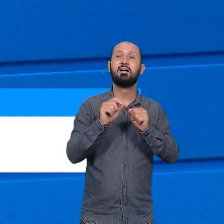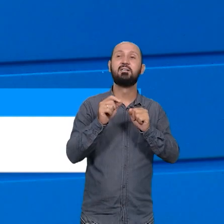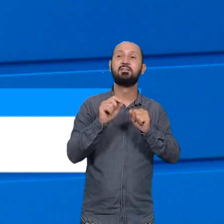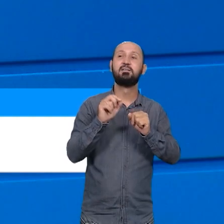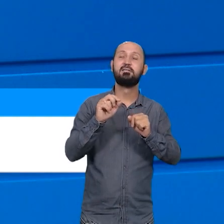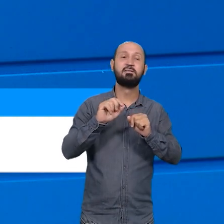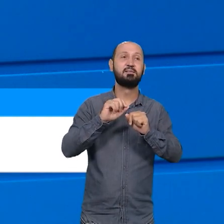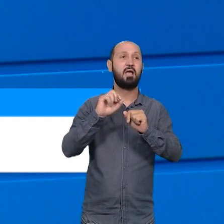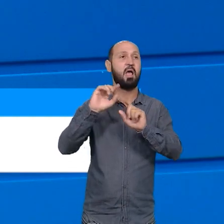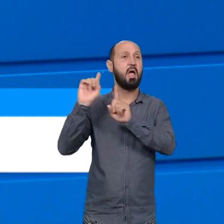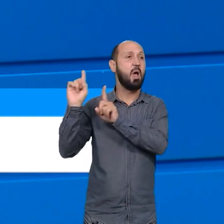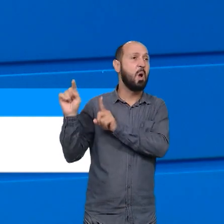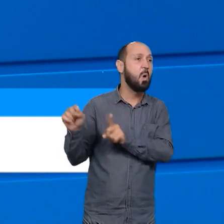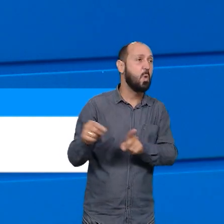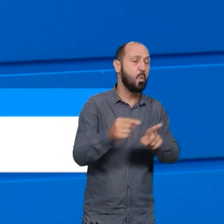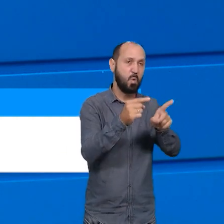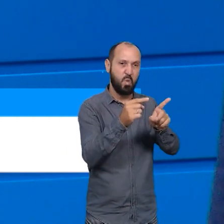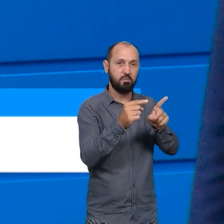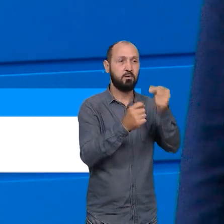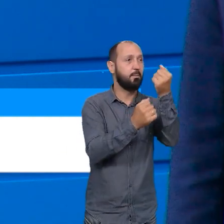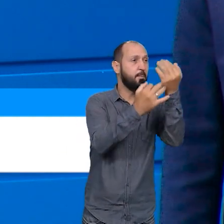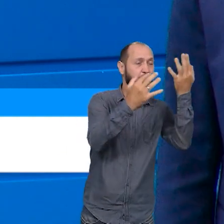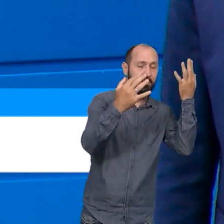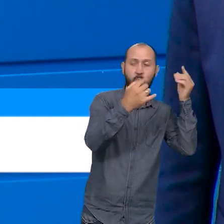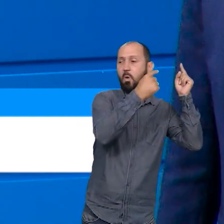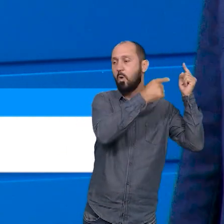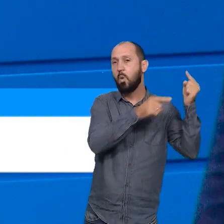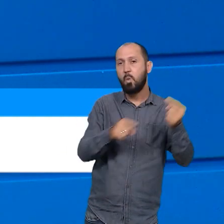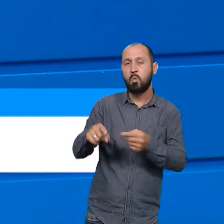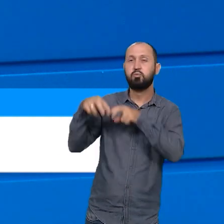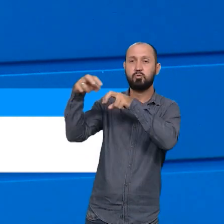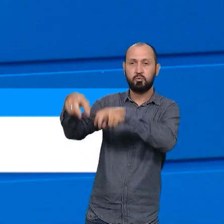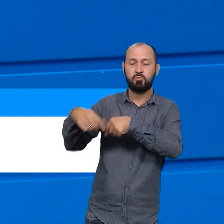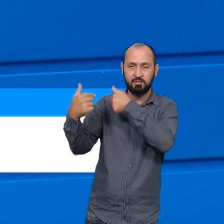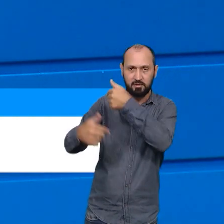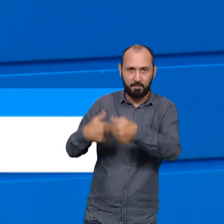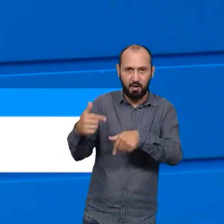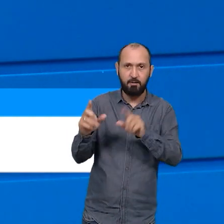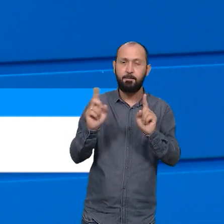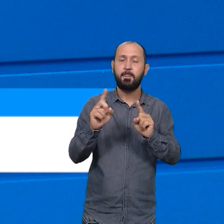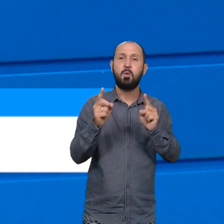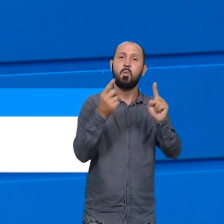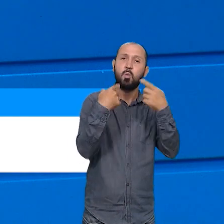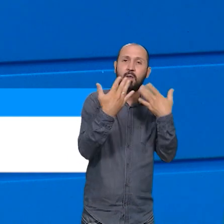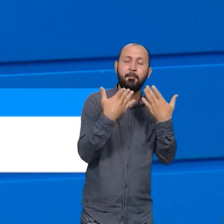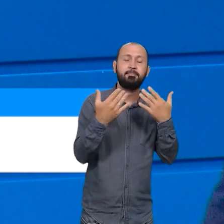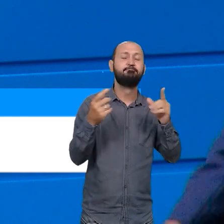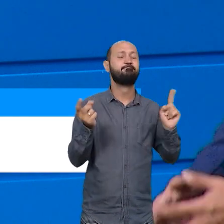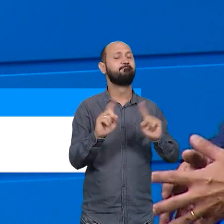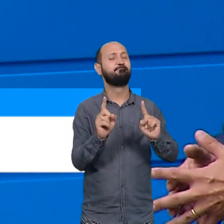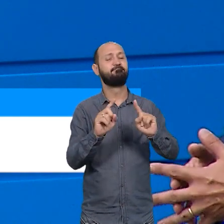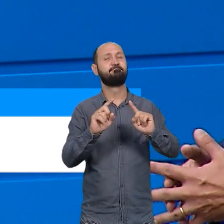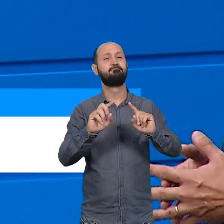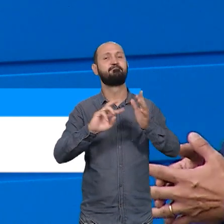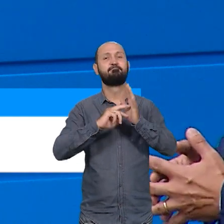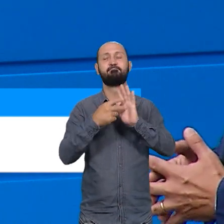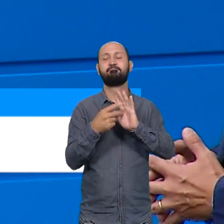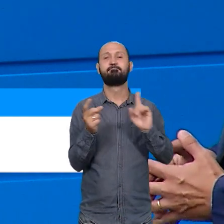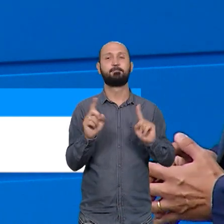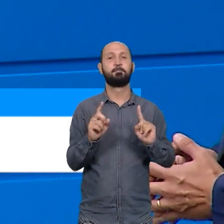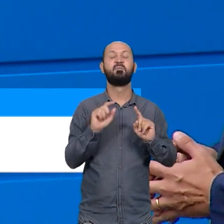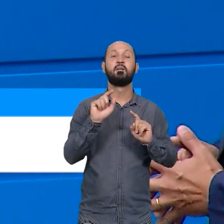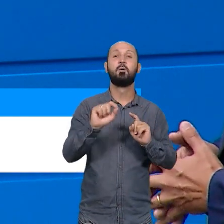produção contra o meio ambiente, ou o meio ambiente contra a produção. O debate não é nesse